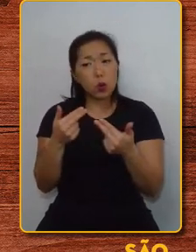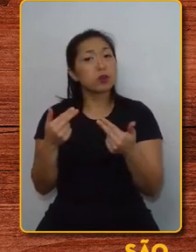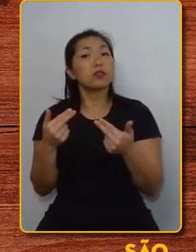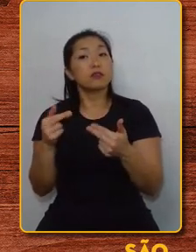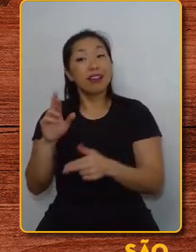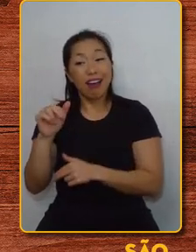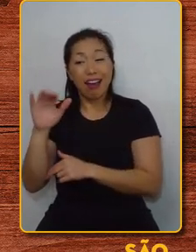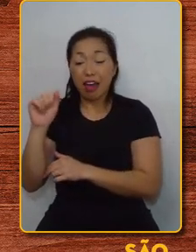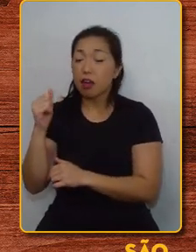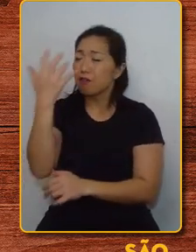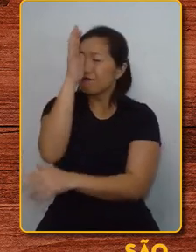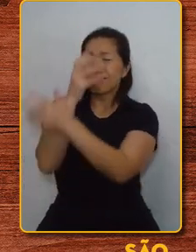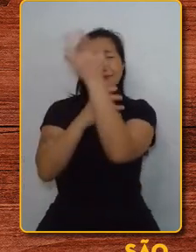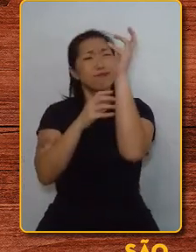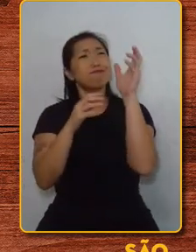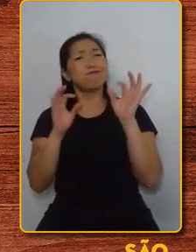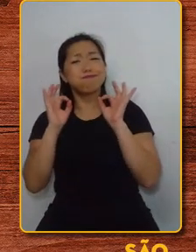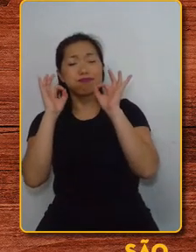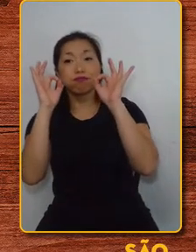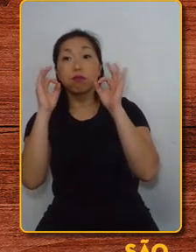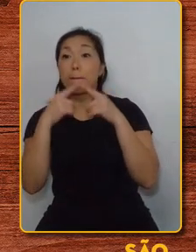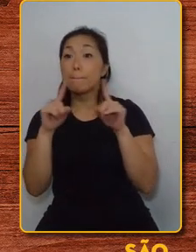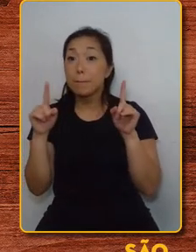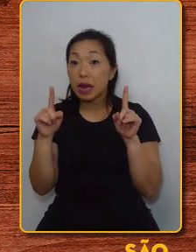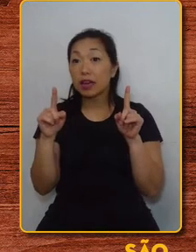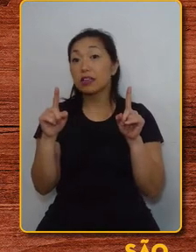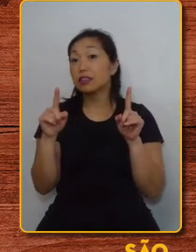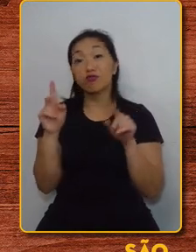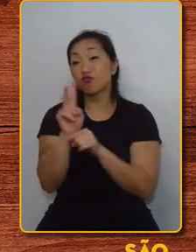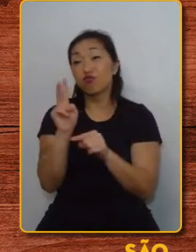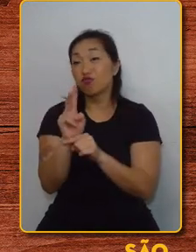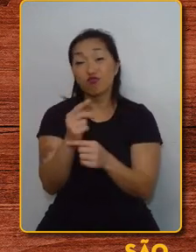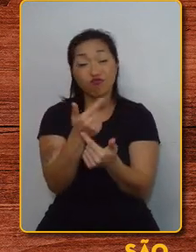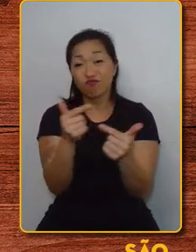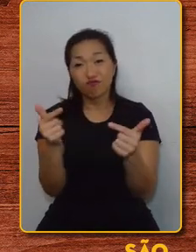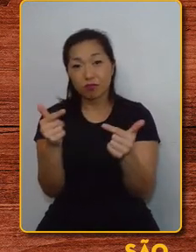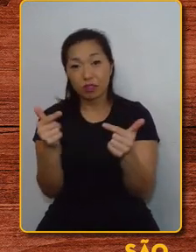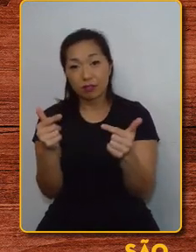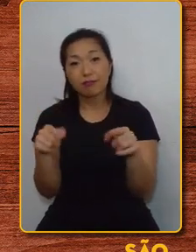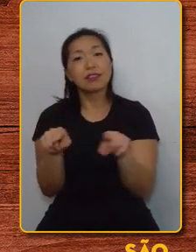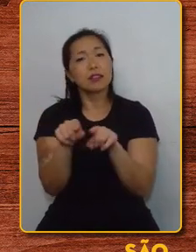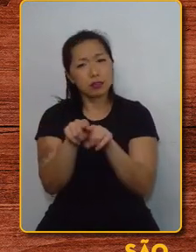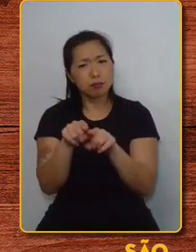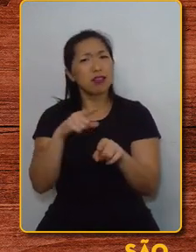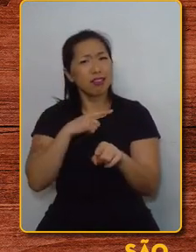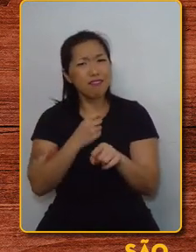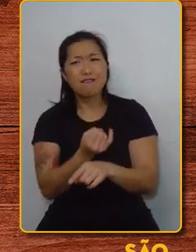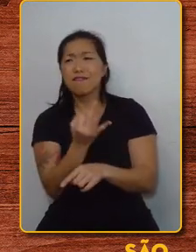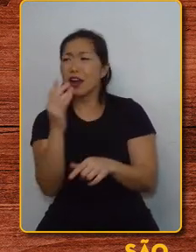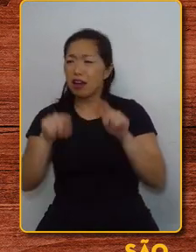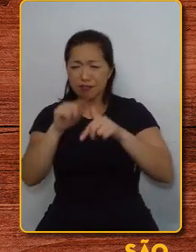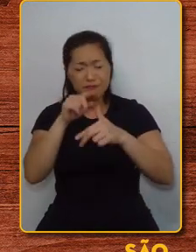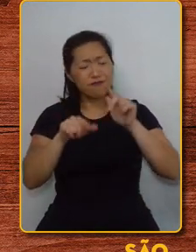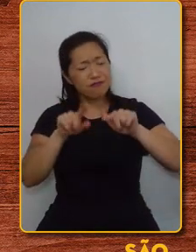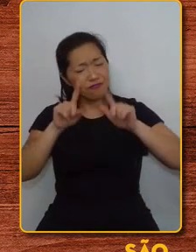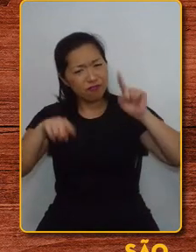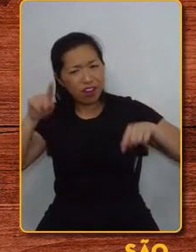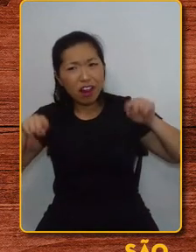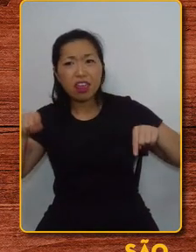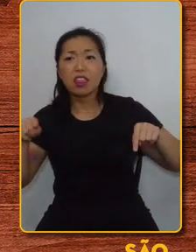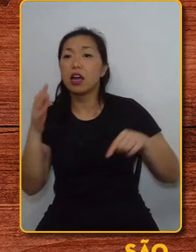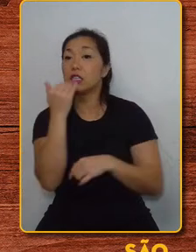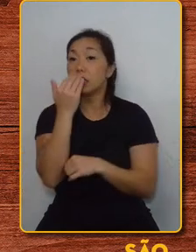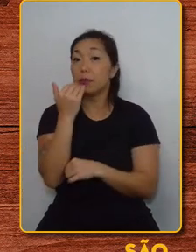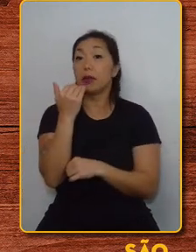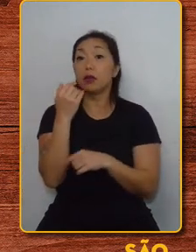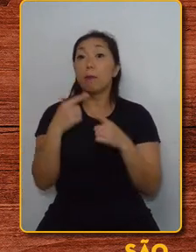alimento com urgência. Em 100 dias, nós temos que ter abóbora, mandioca, macaxeira em todo o país para